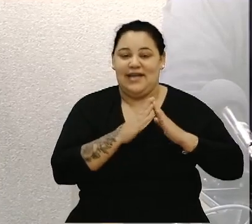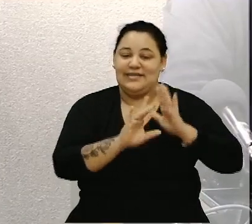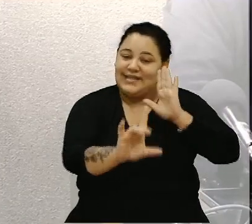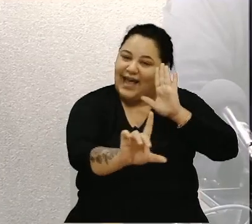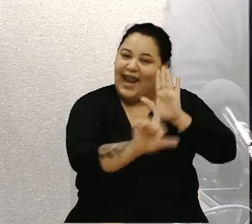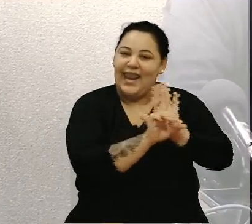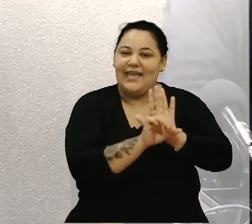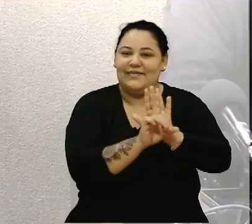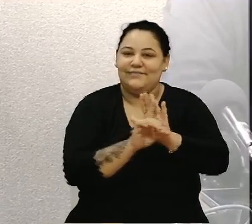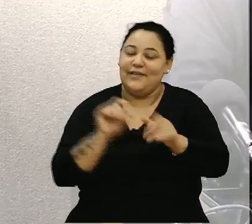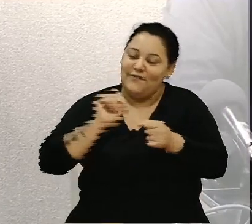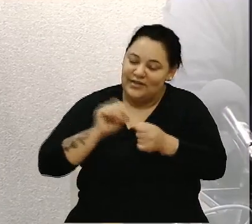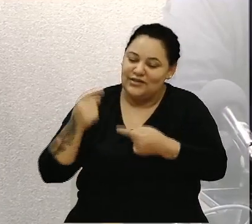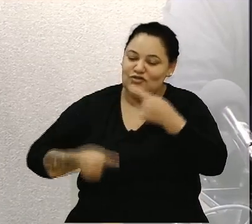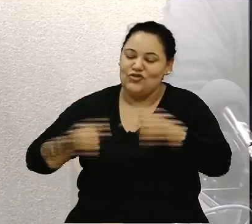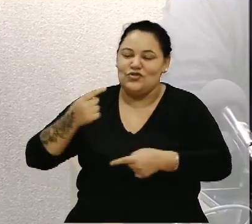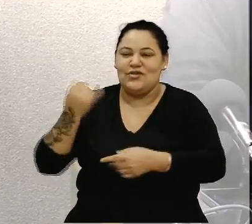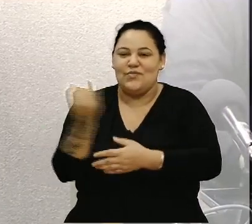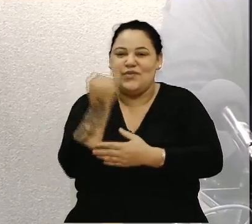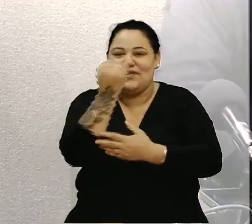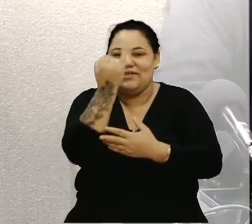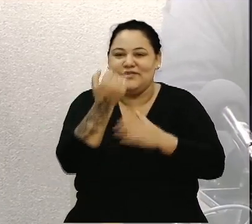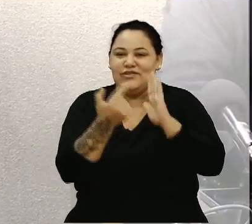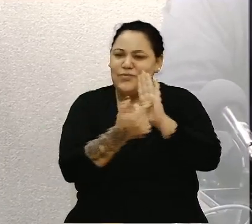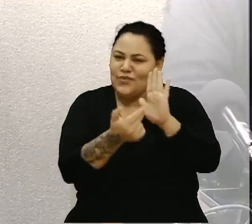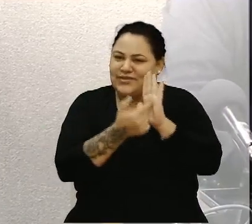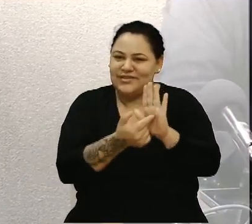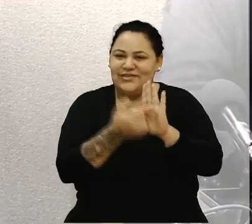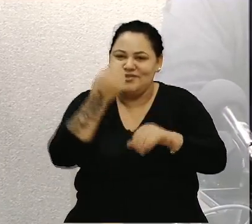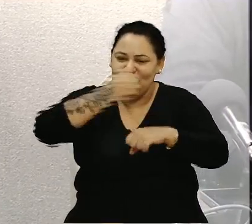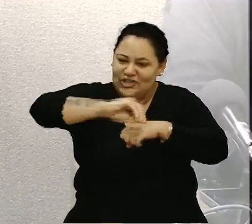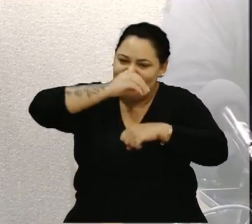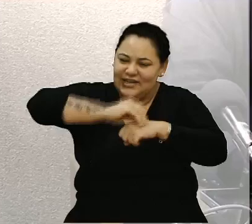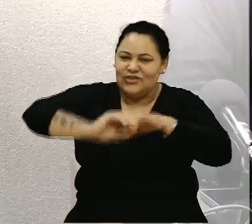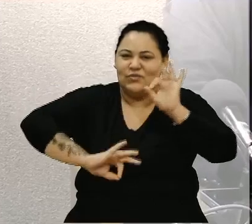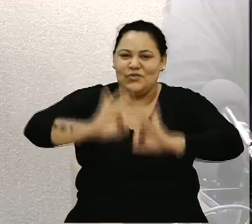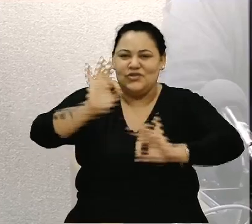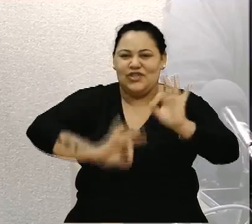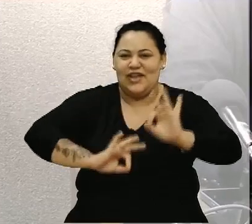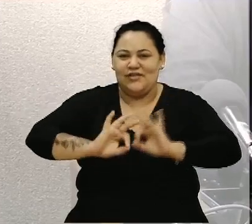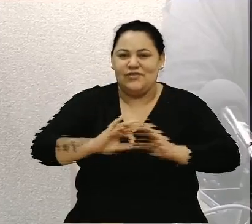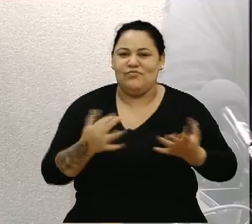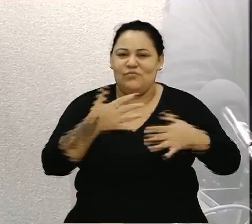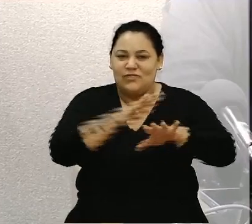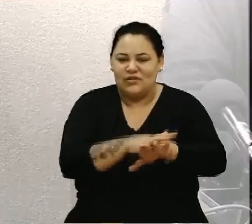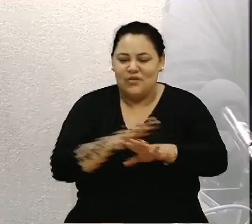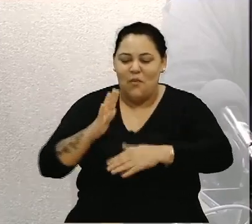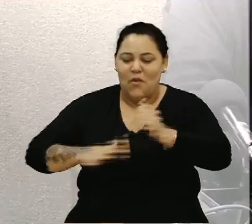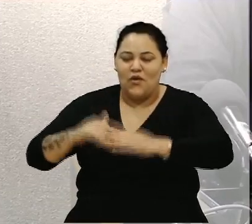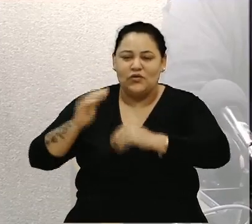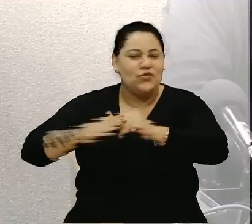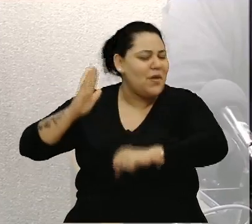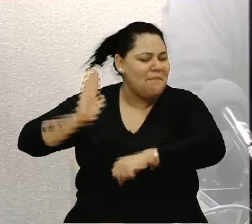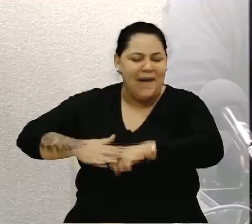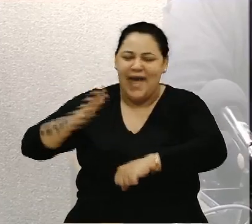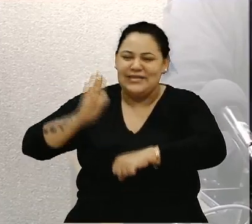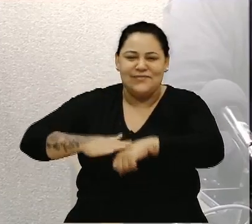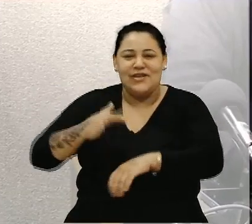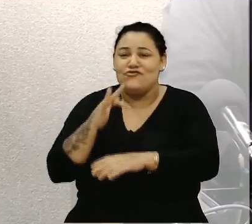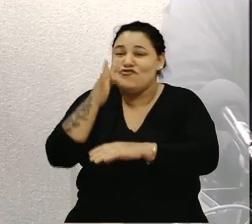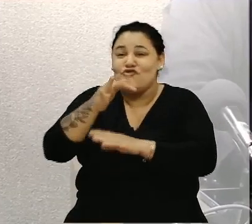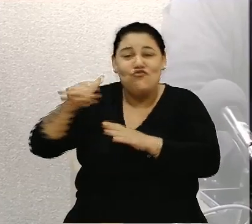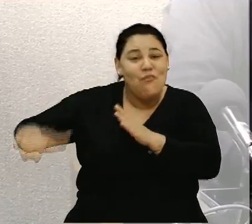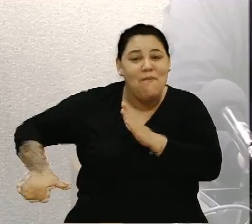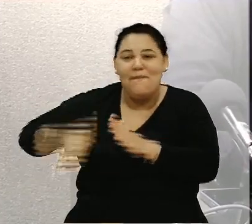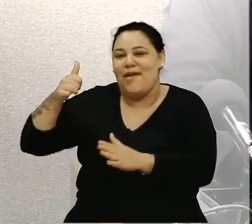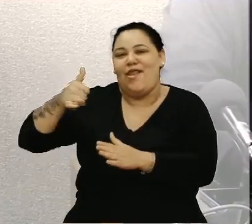fazendo debates tão importantes, apresentando proposições, né, para que a gente construa ainda mais, né, um futuro